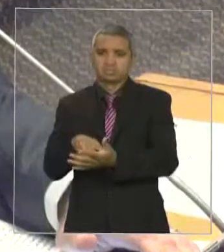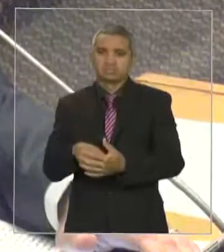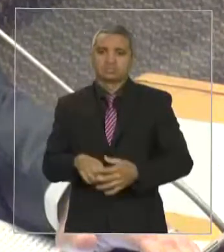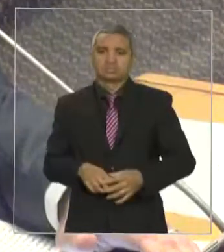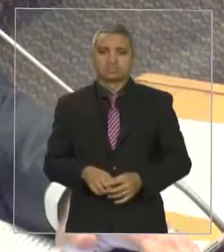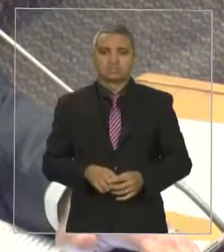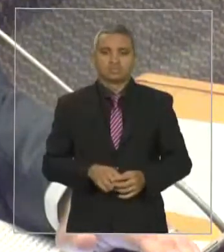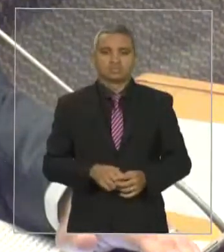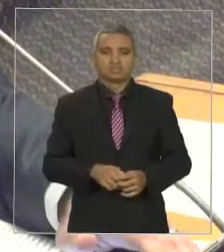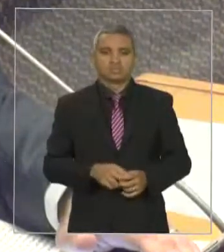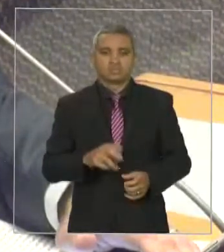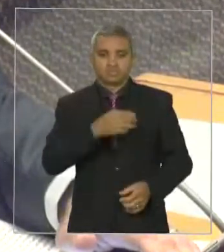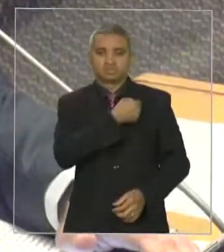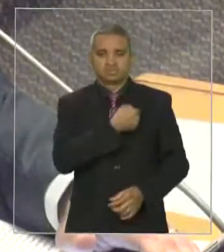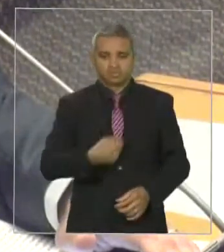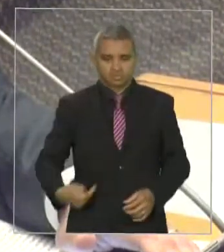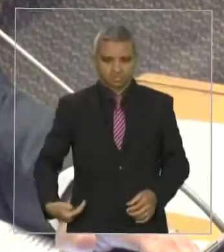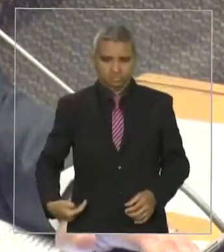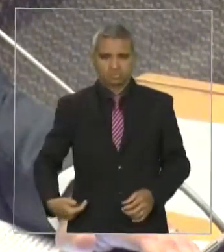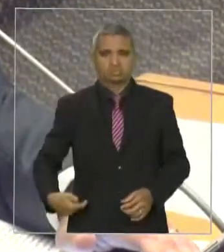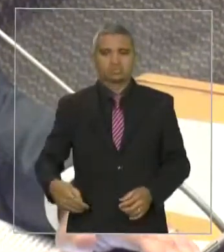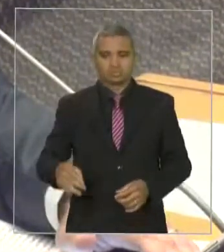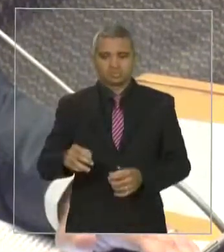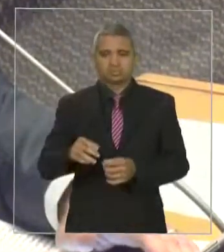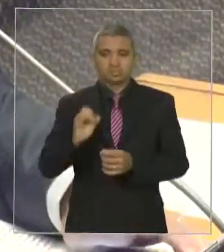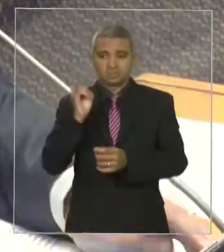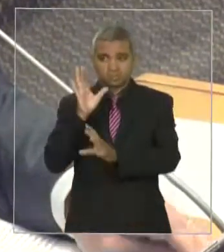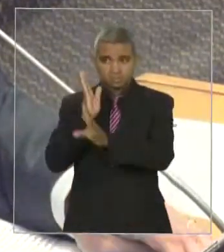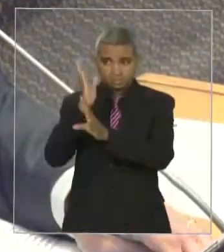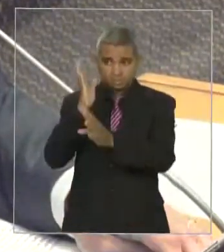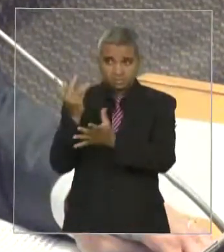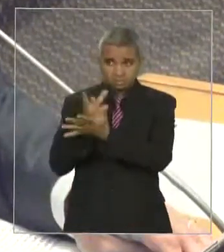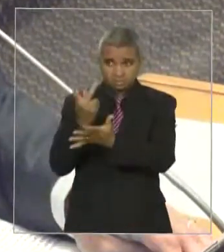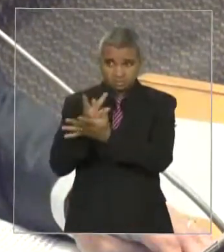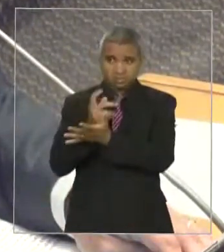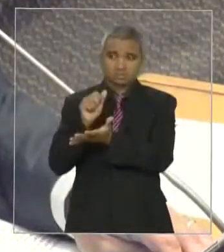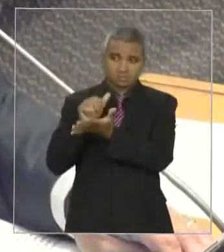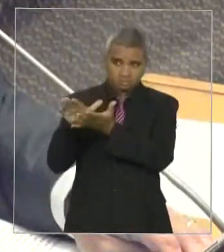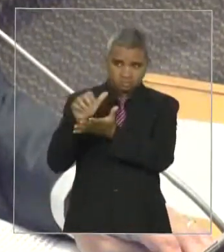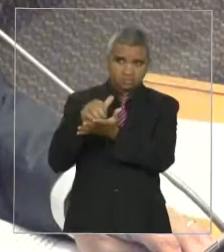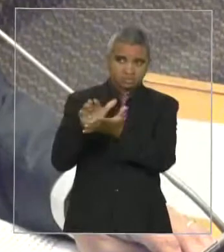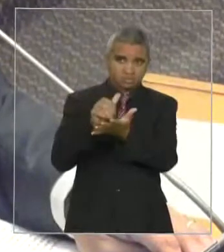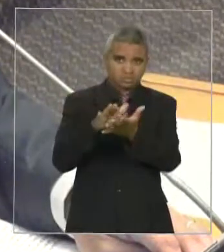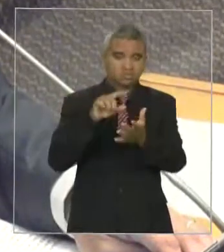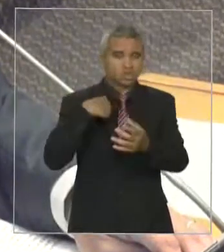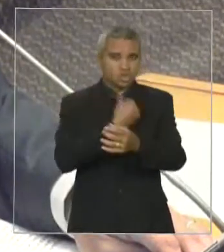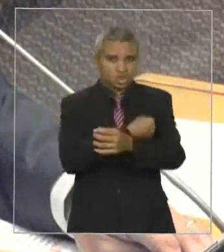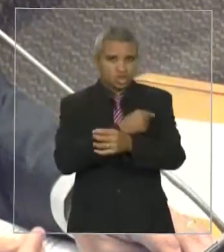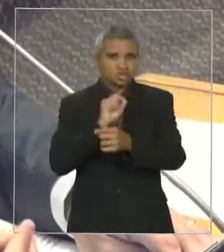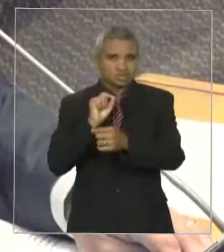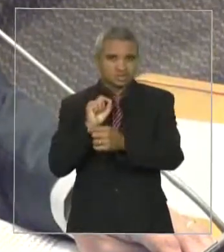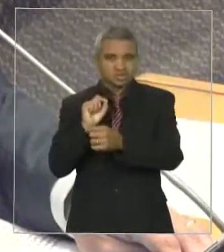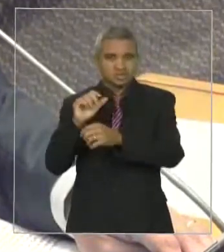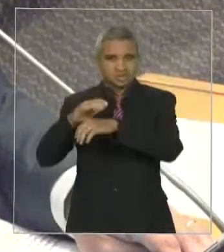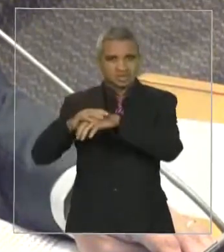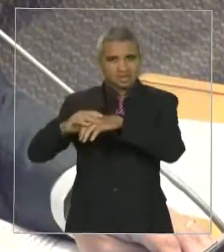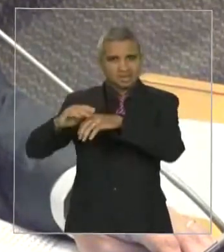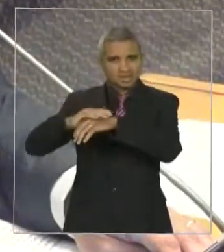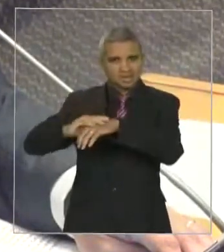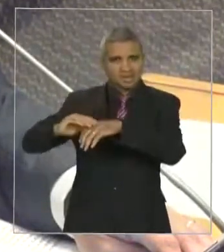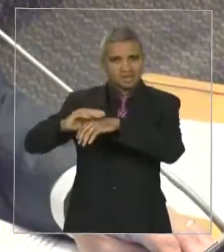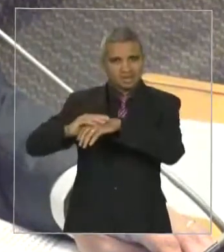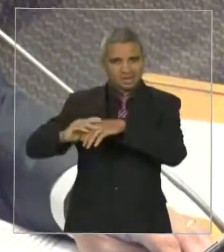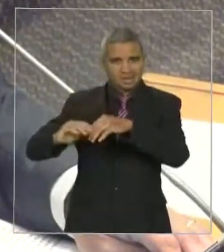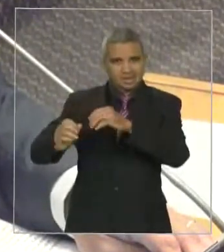pelo nosso comando, né, pelo nosso governo. Nós não passamos a mão na cabeça de quem quer que seja. Então, confiando